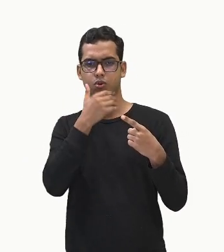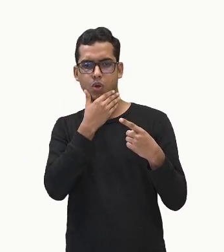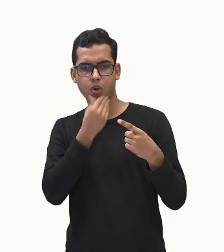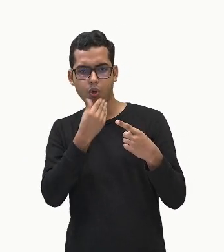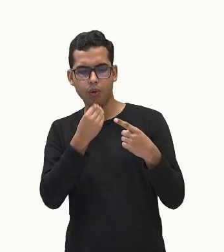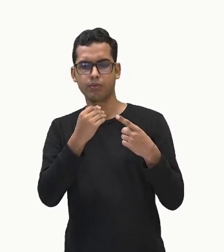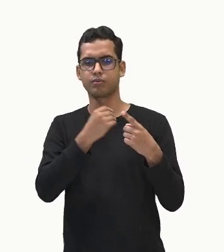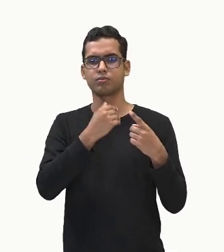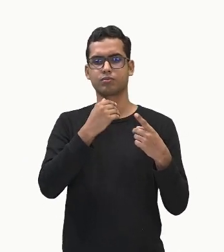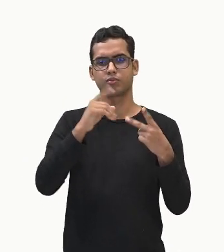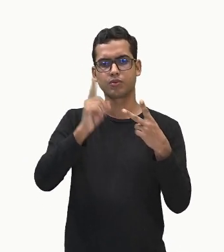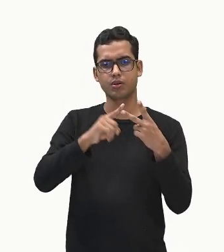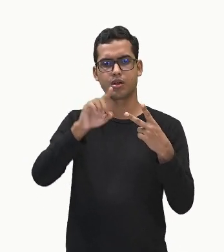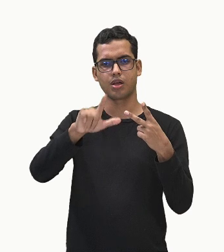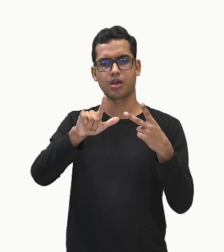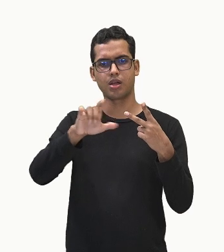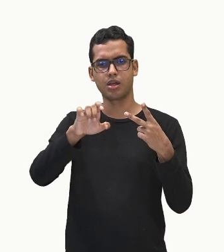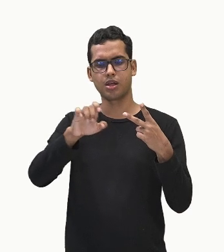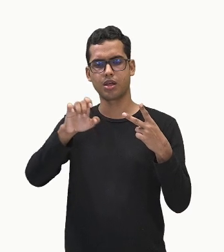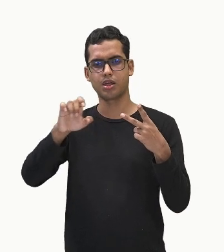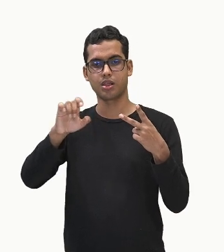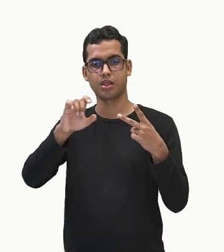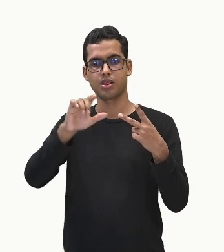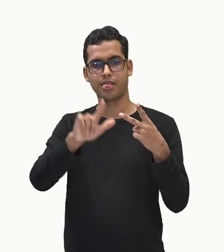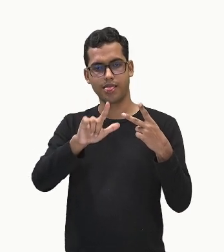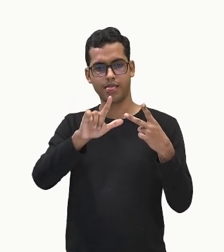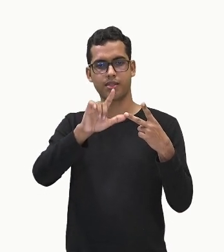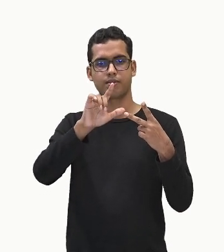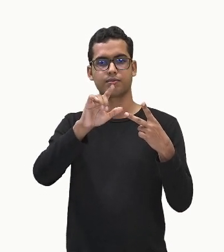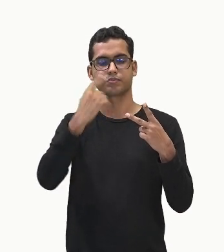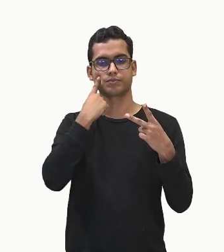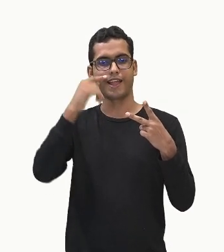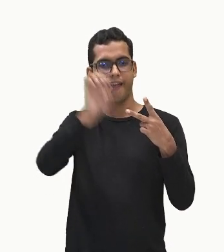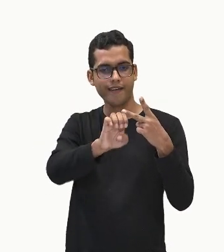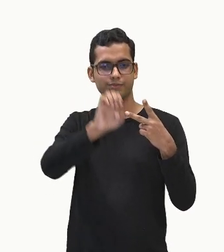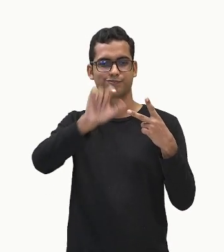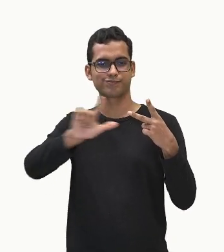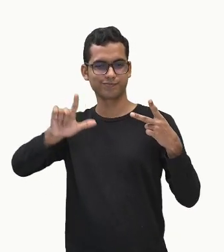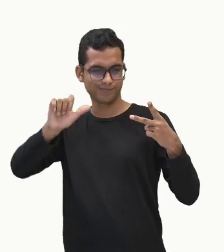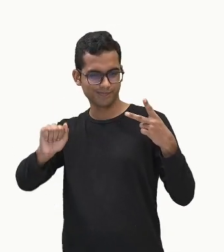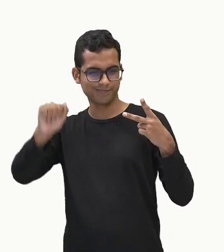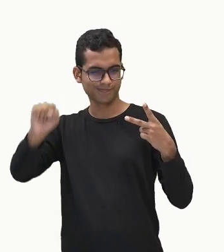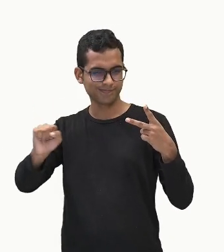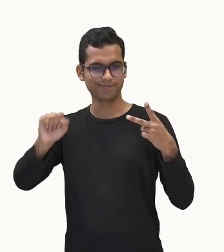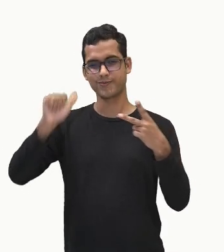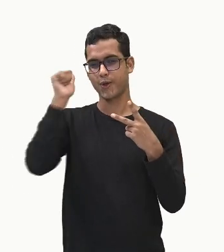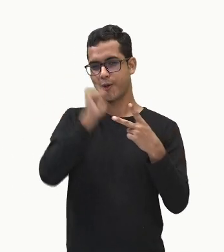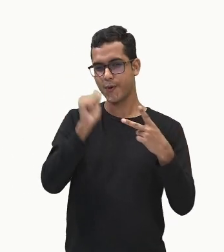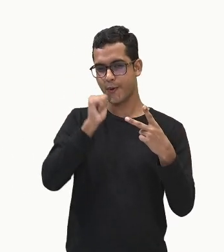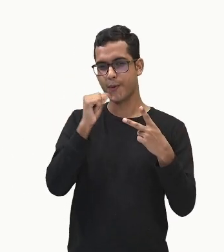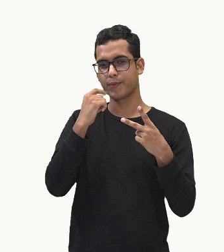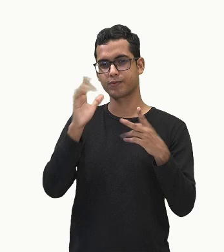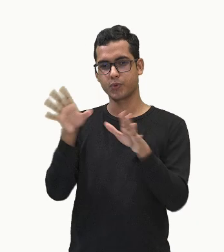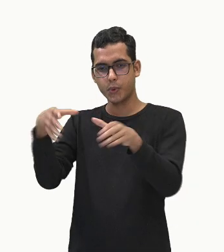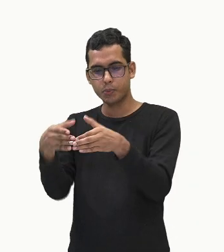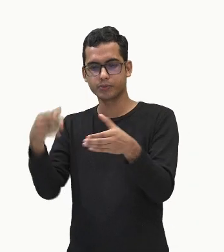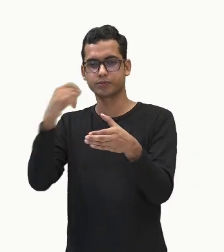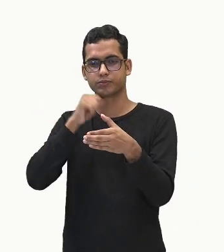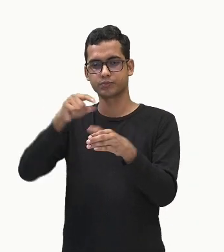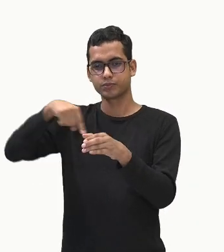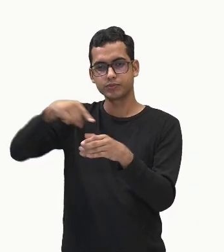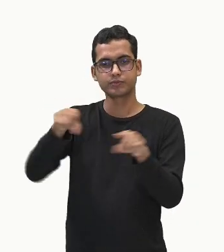ustedes. Eles, elas e os senhores e as senhoras. Então, essas são as pessoas, né? Os